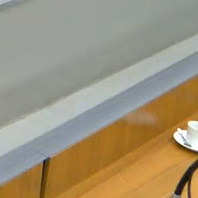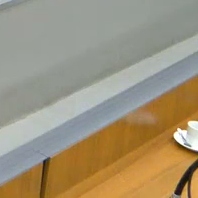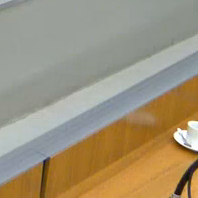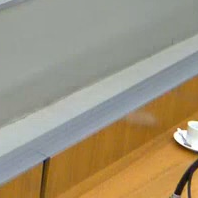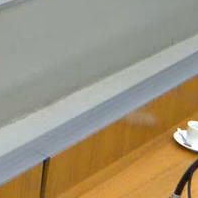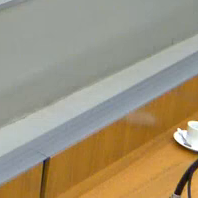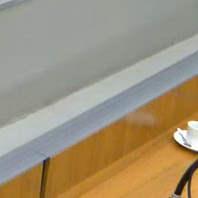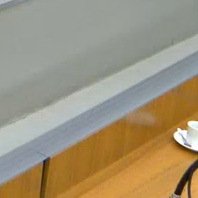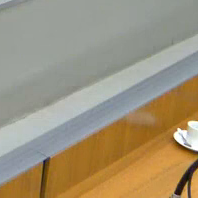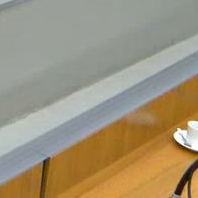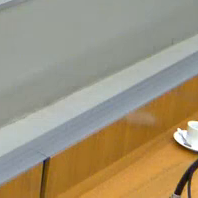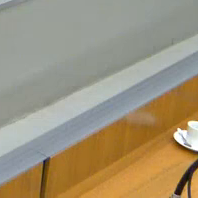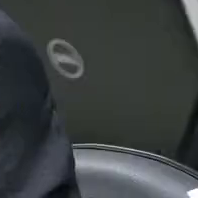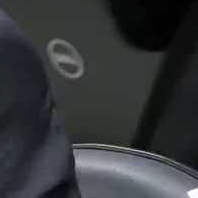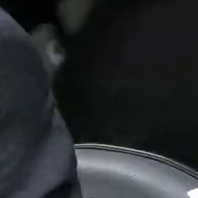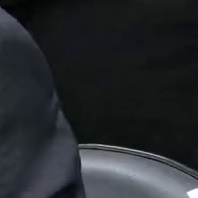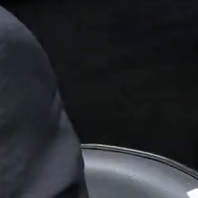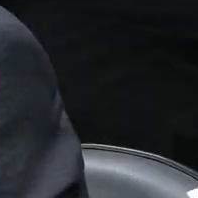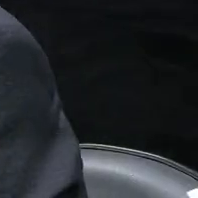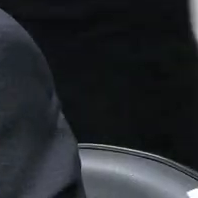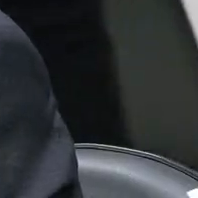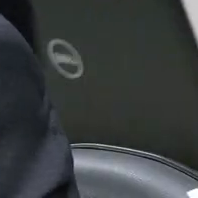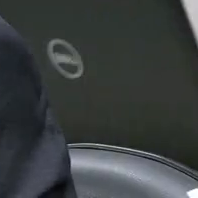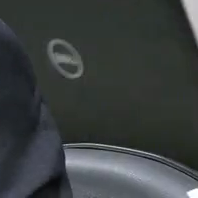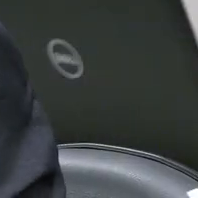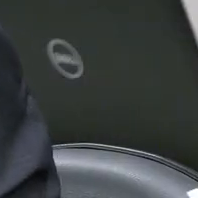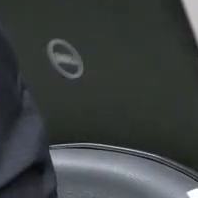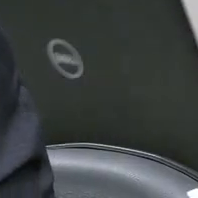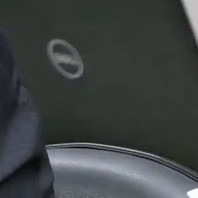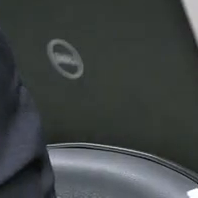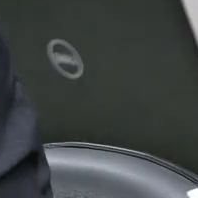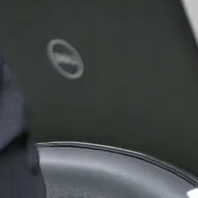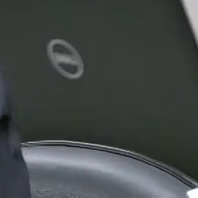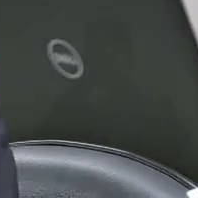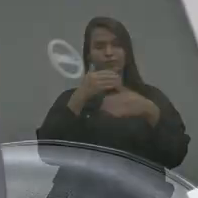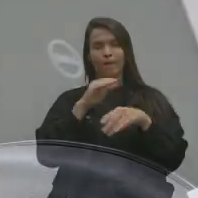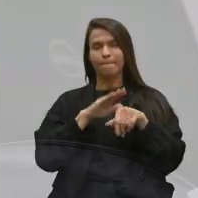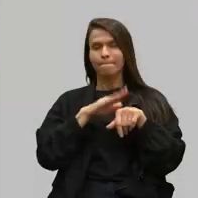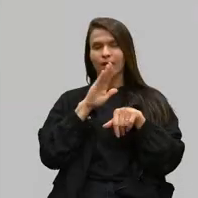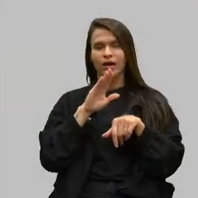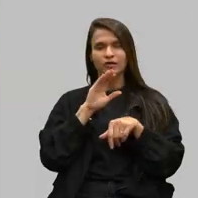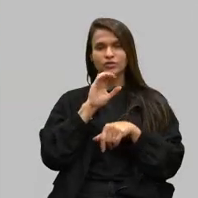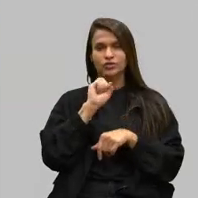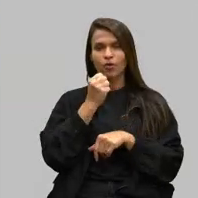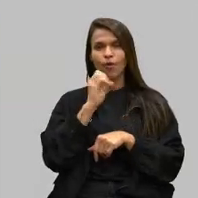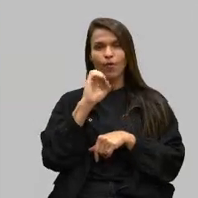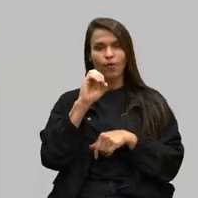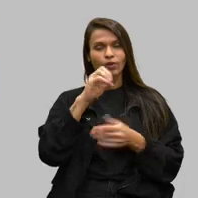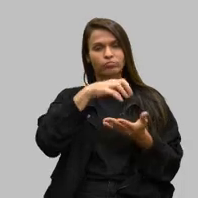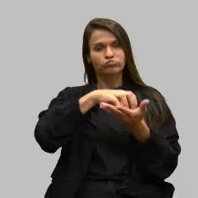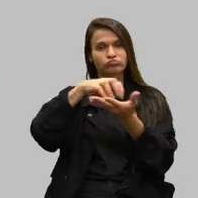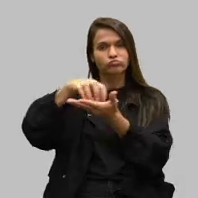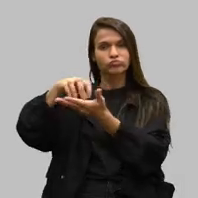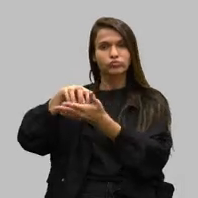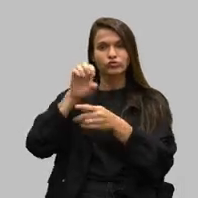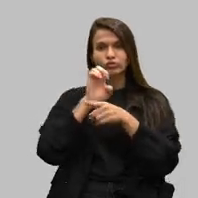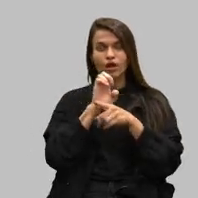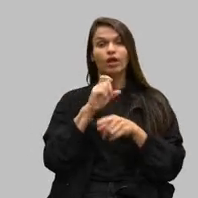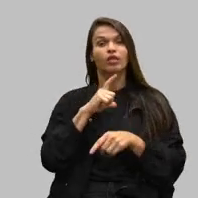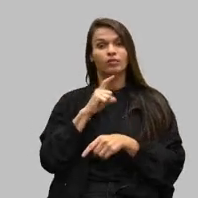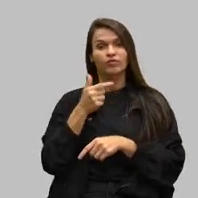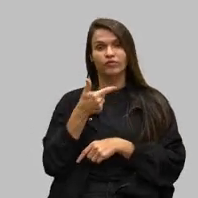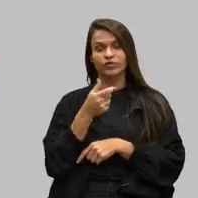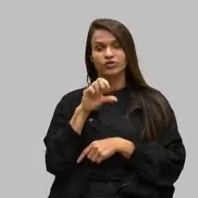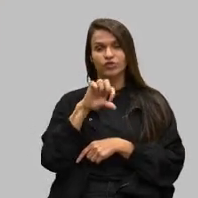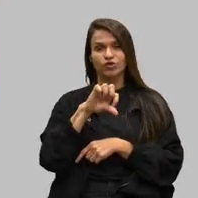que nós conseguimos construir isso. E são mais de 80 leitos no Estado. Temos 20 novos leitos para serem